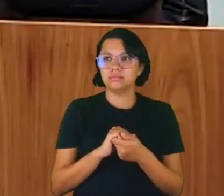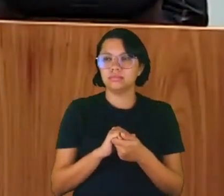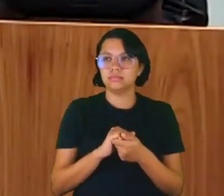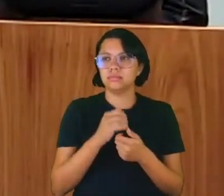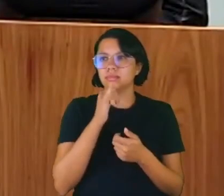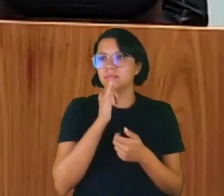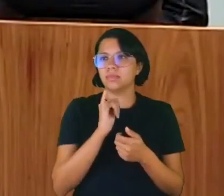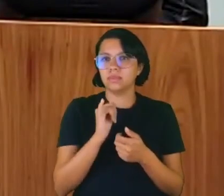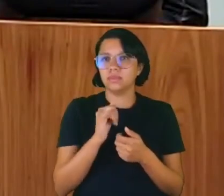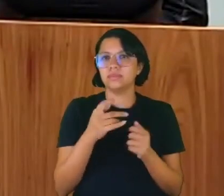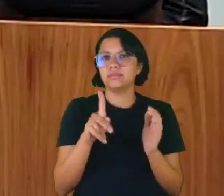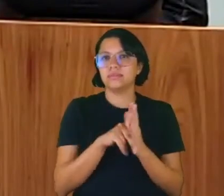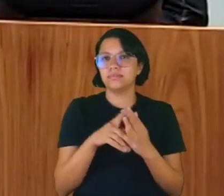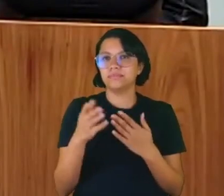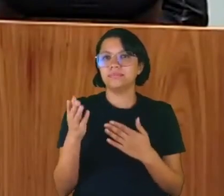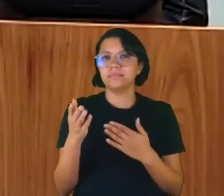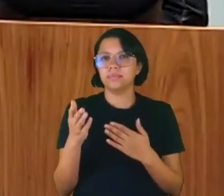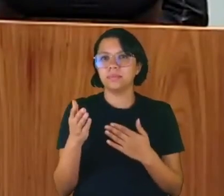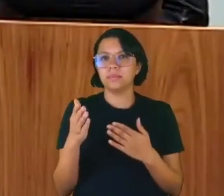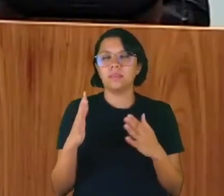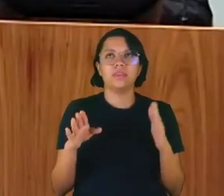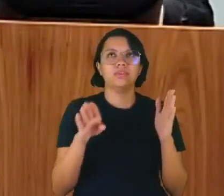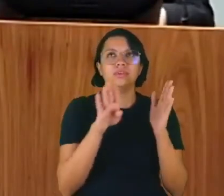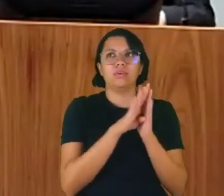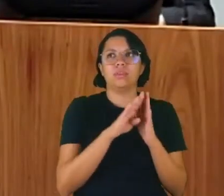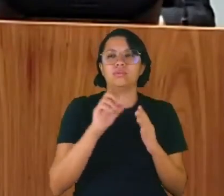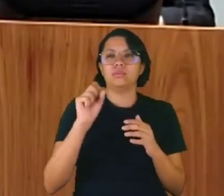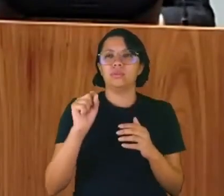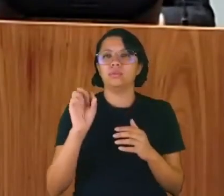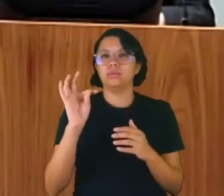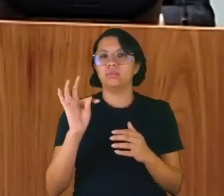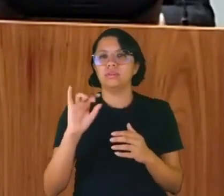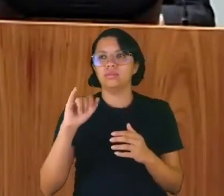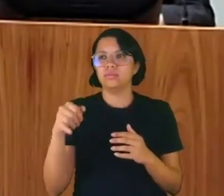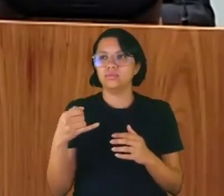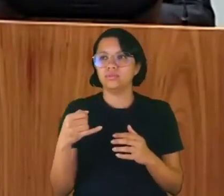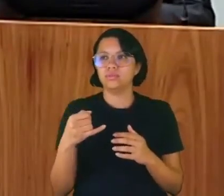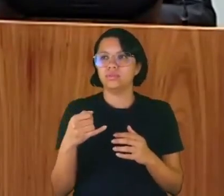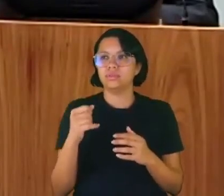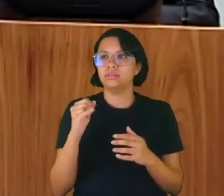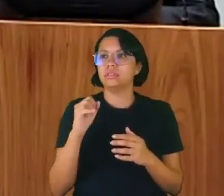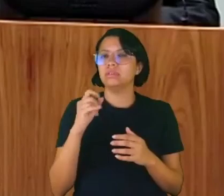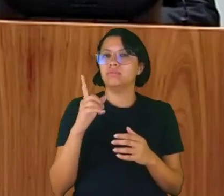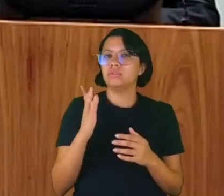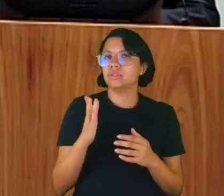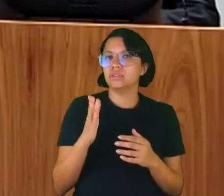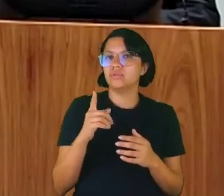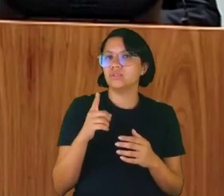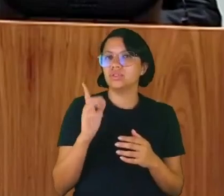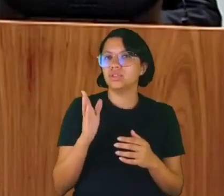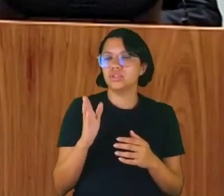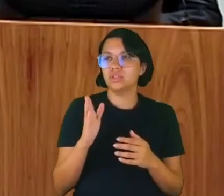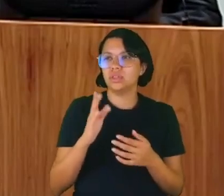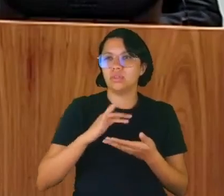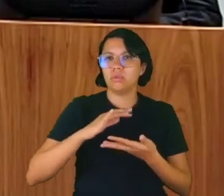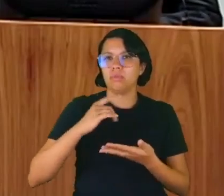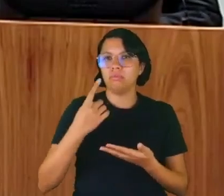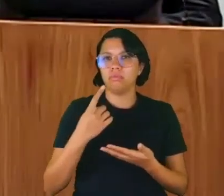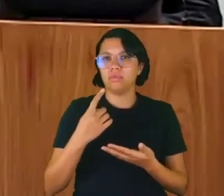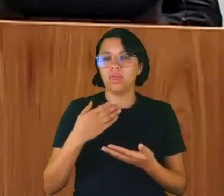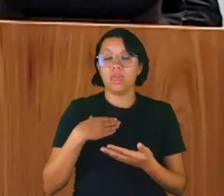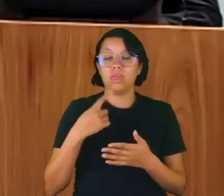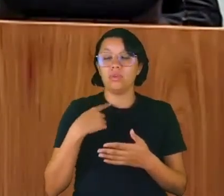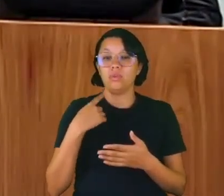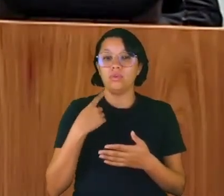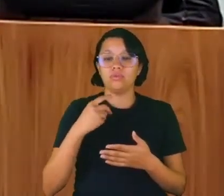Aí foi ateu lá no Superior Tribunal de Justiça. Não, mas se só tinha um volume, R$11. Eu não advogo desde